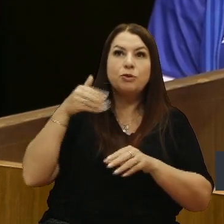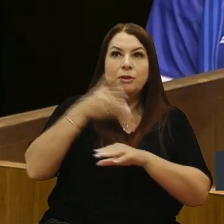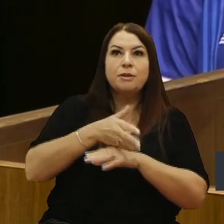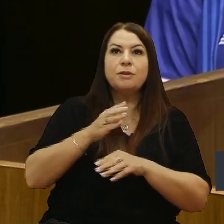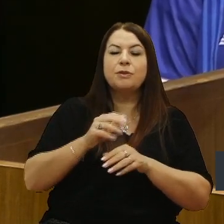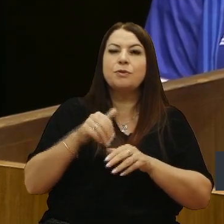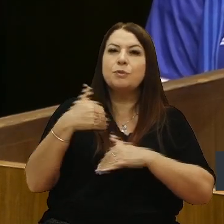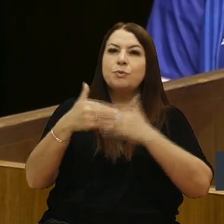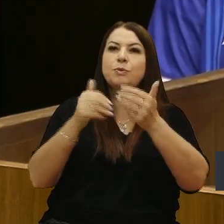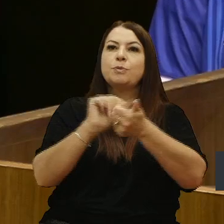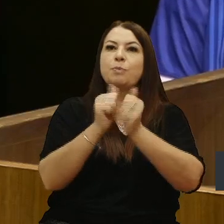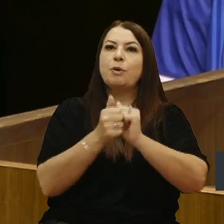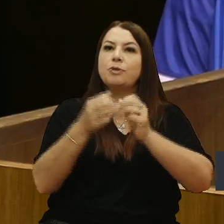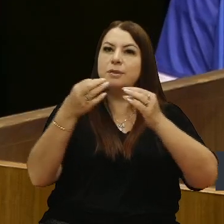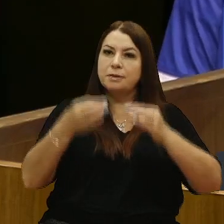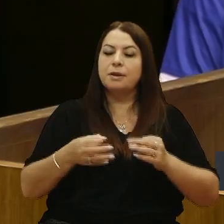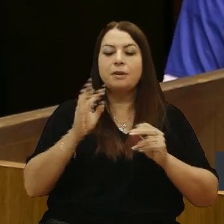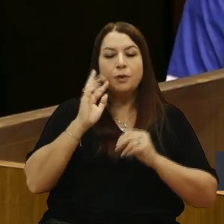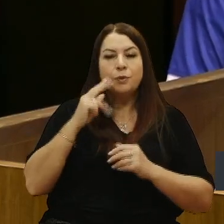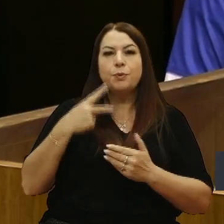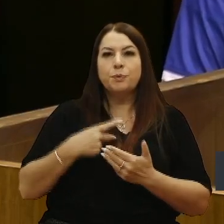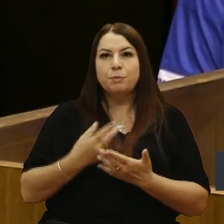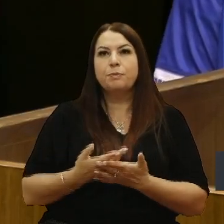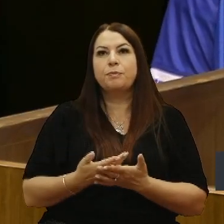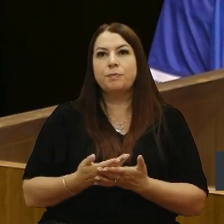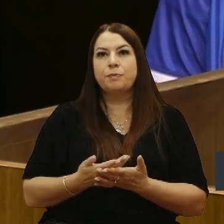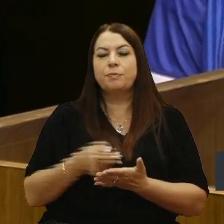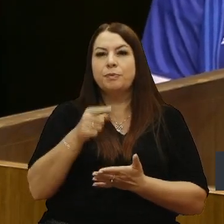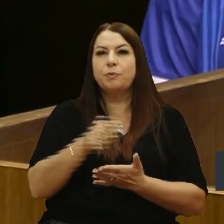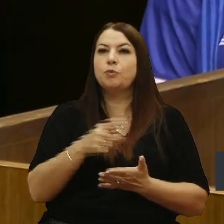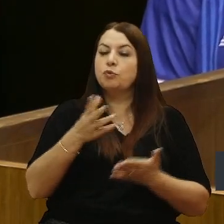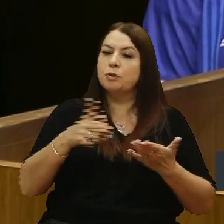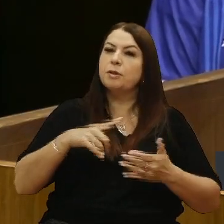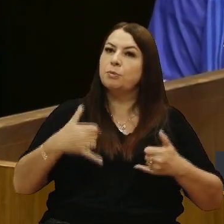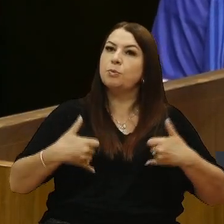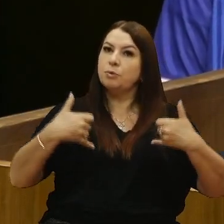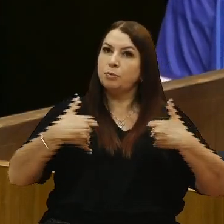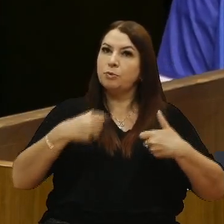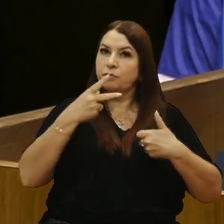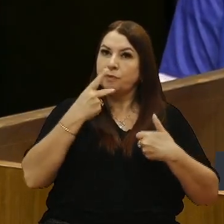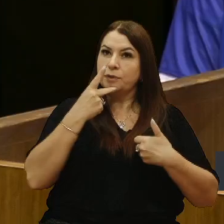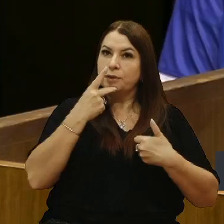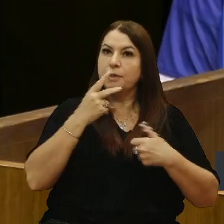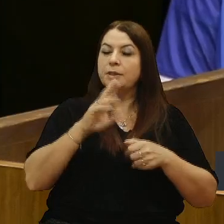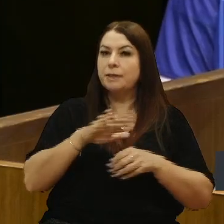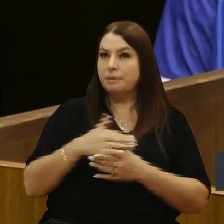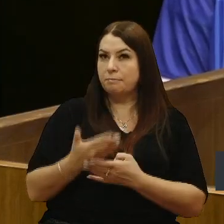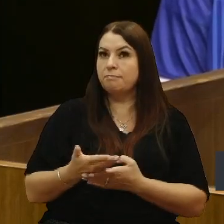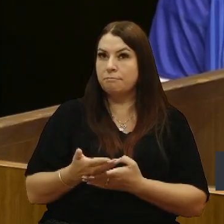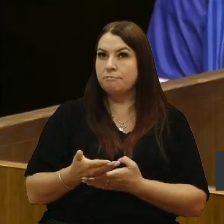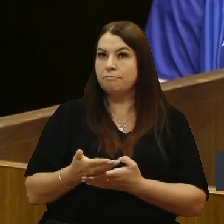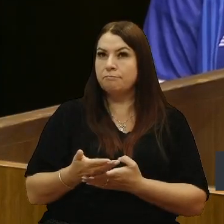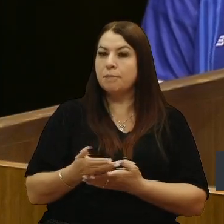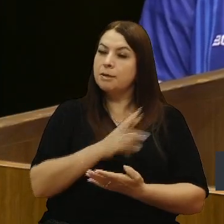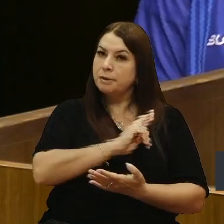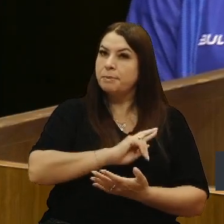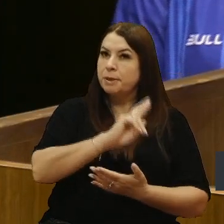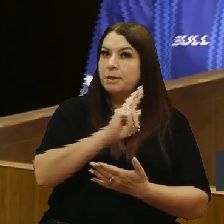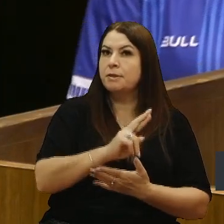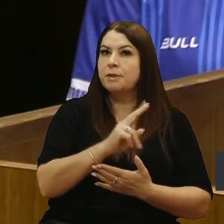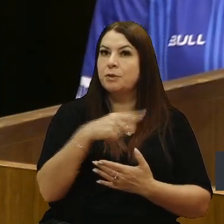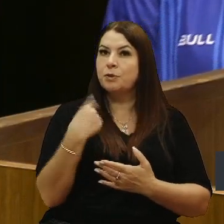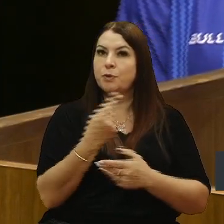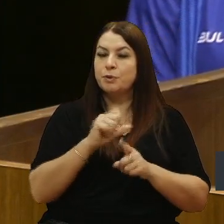esporte com dignidade e reconhecimento. Hoje temos a honra de dizer que somos mais um representante da